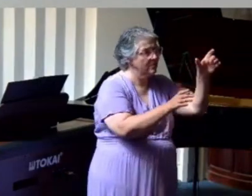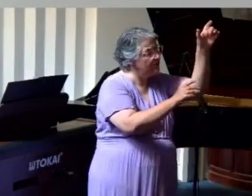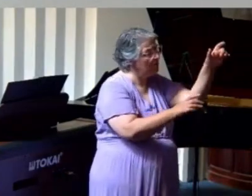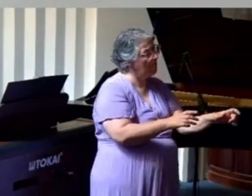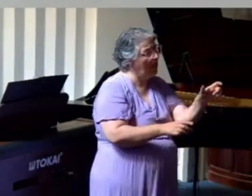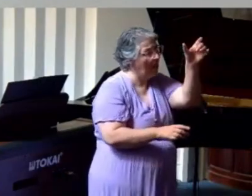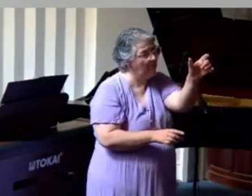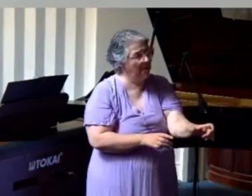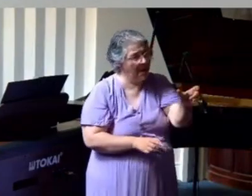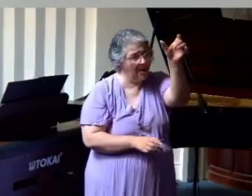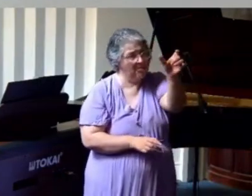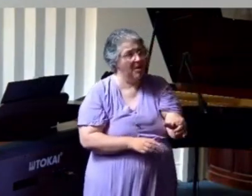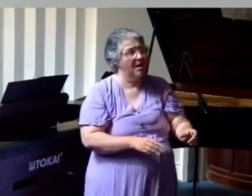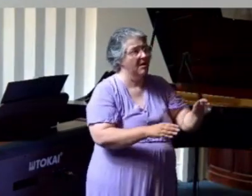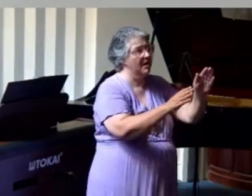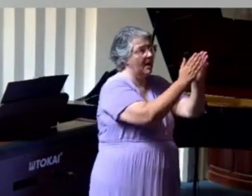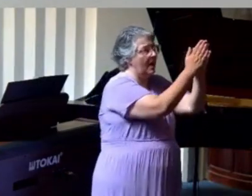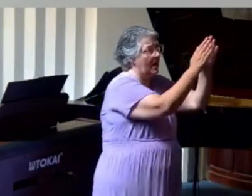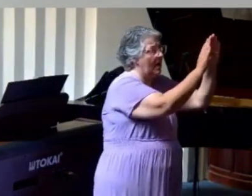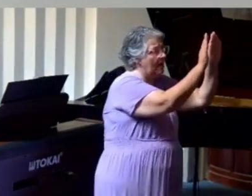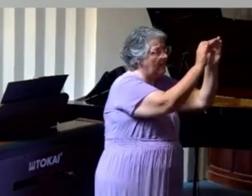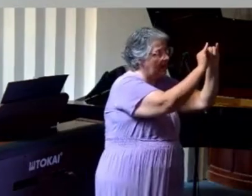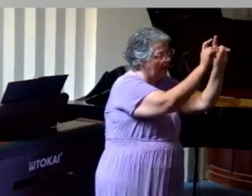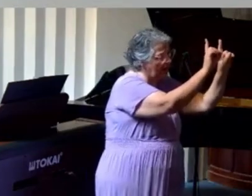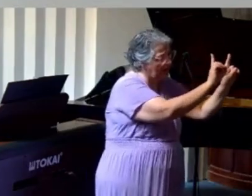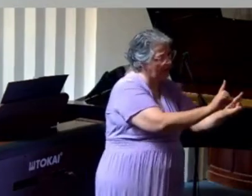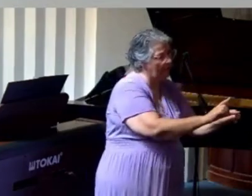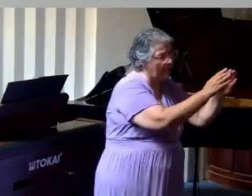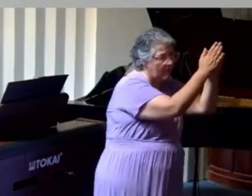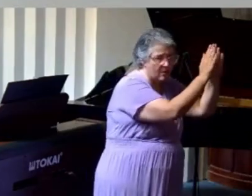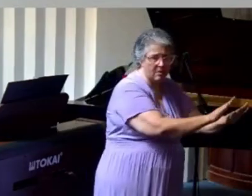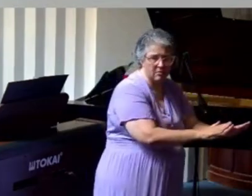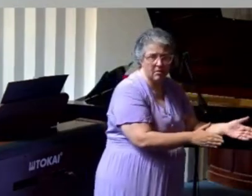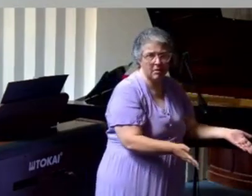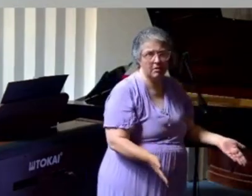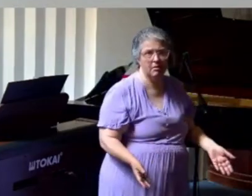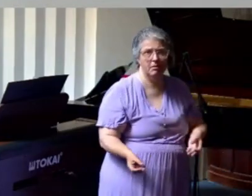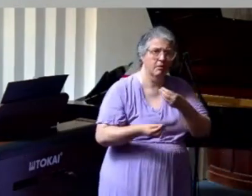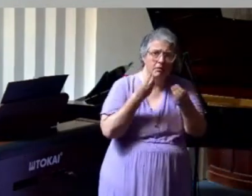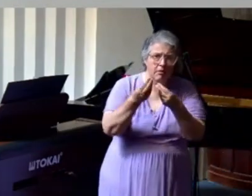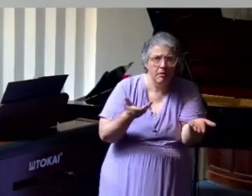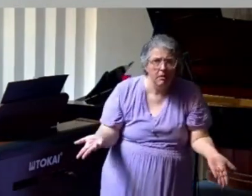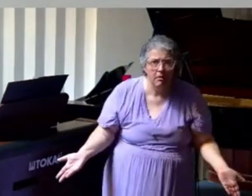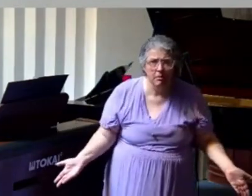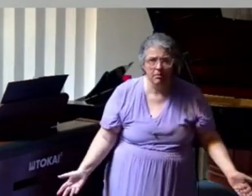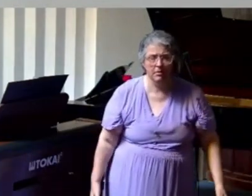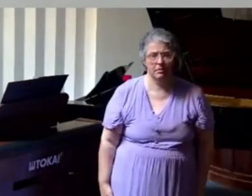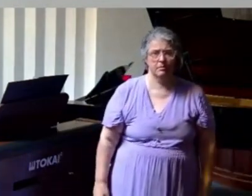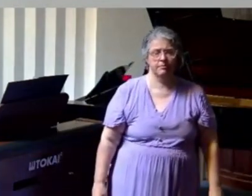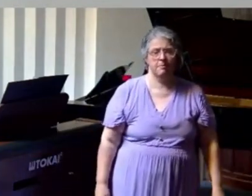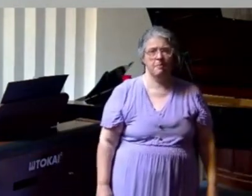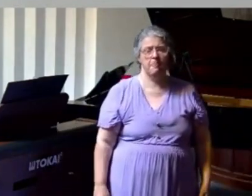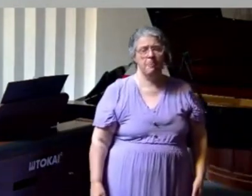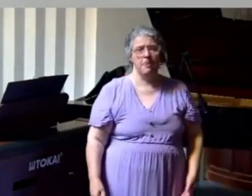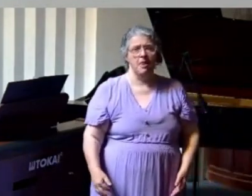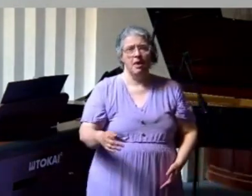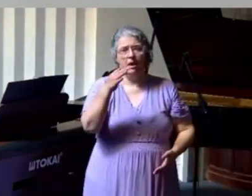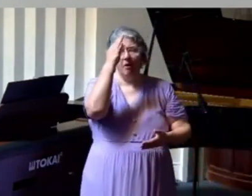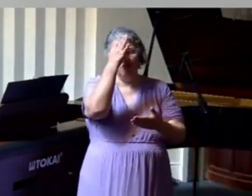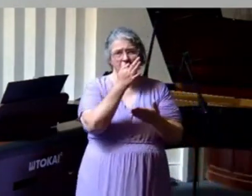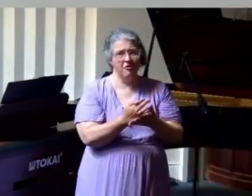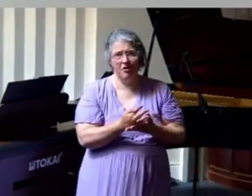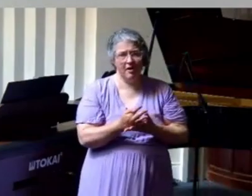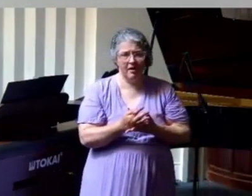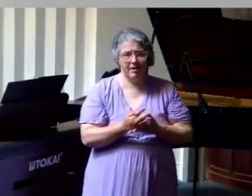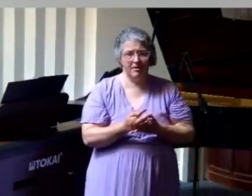a obediência já não era completa. E, novamente, eu quero reforçar uma coisa. A fé não pode ser